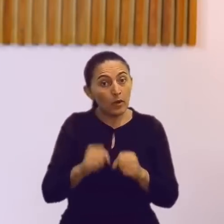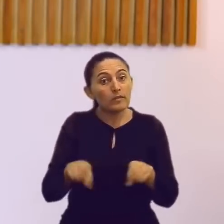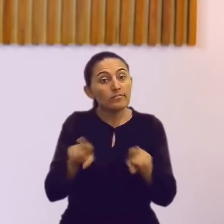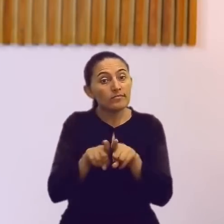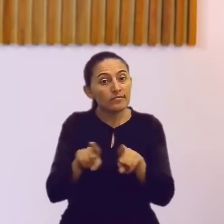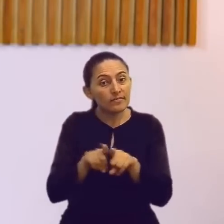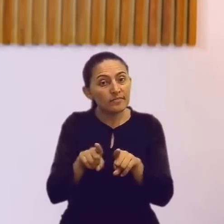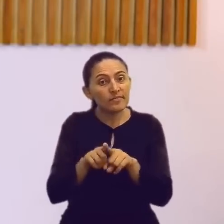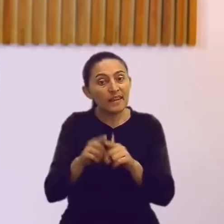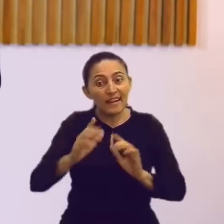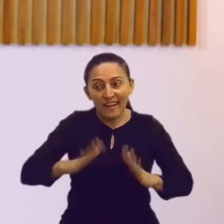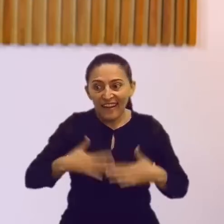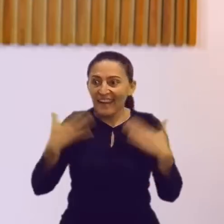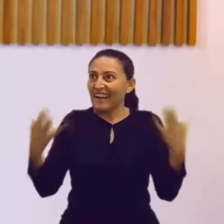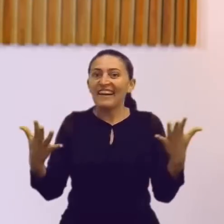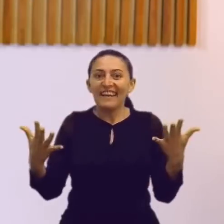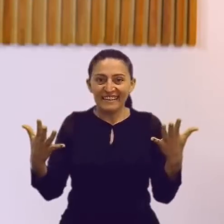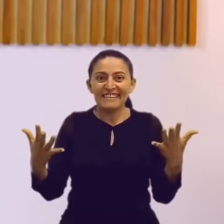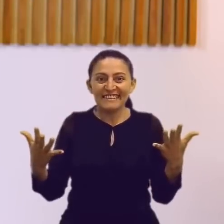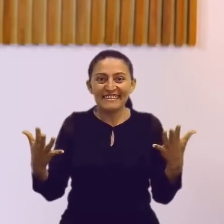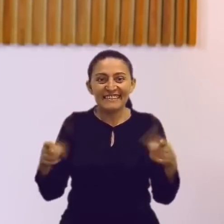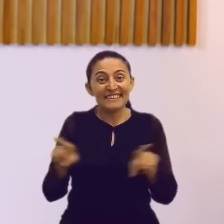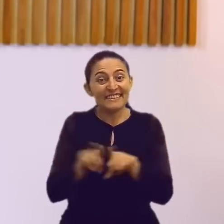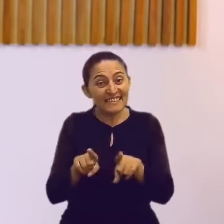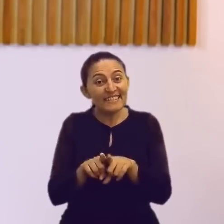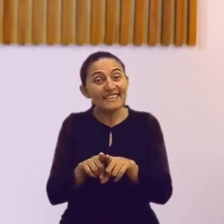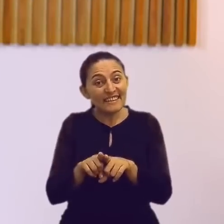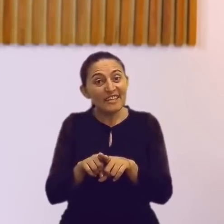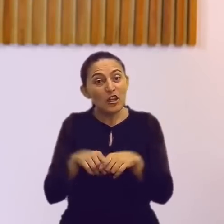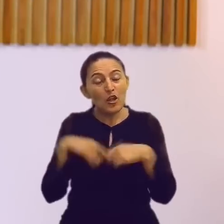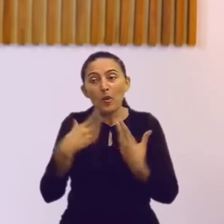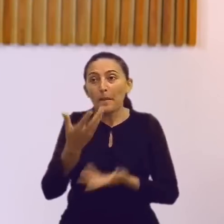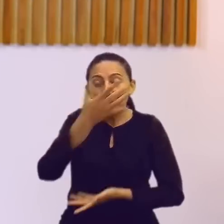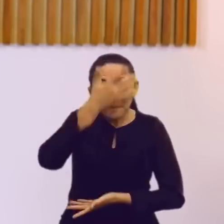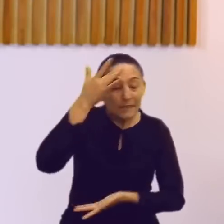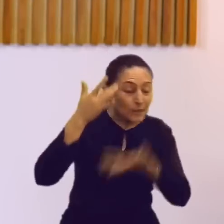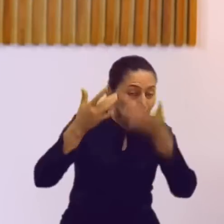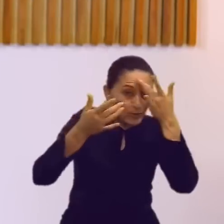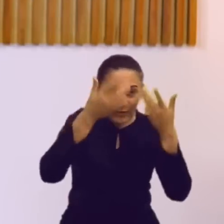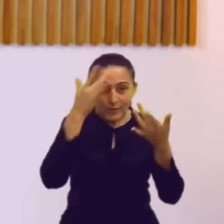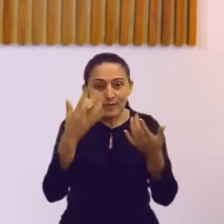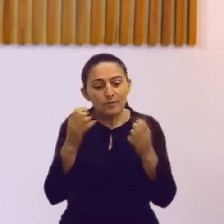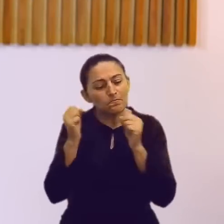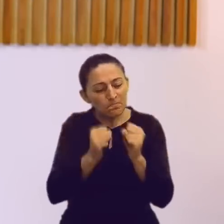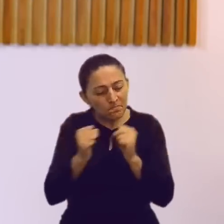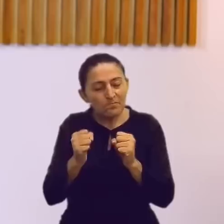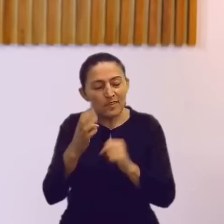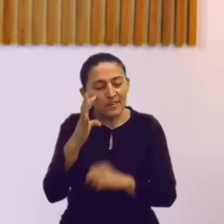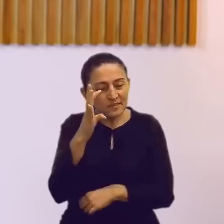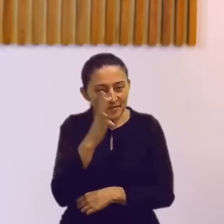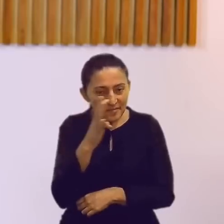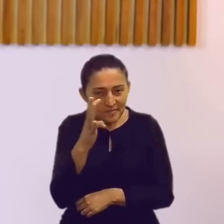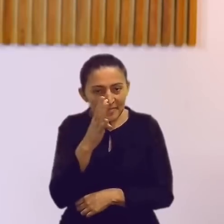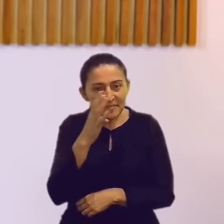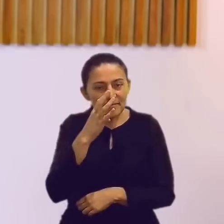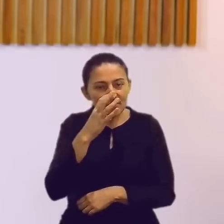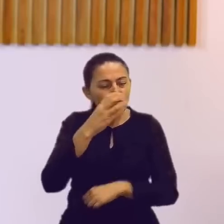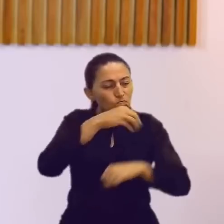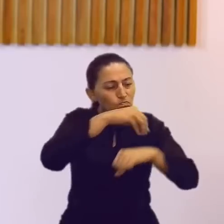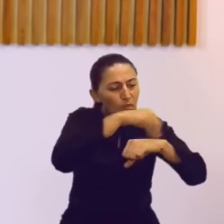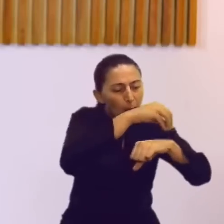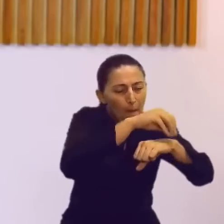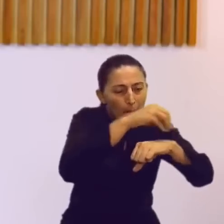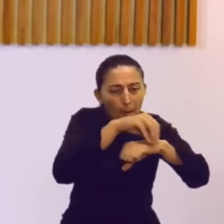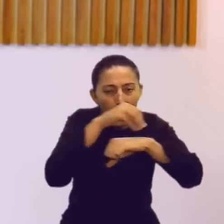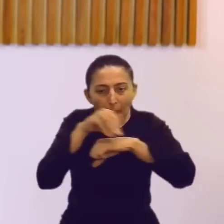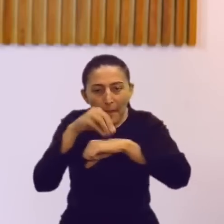uma alegria ainda maior, fazendo com que mais pessoas possam ouvir a mensagem dessa noite. Então, neste